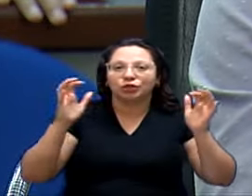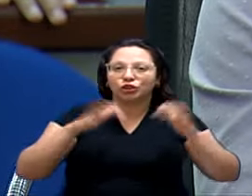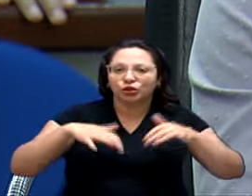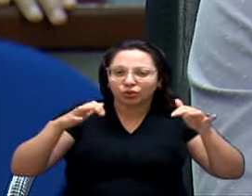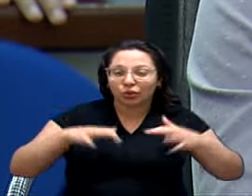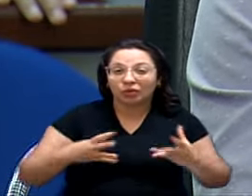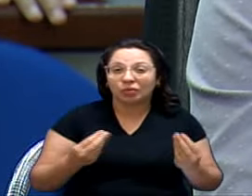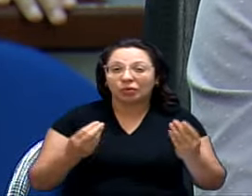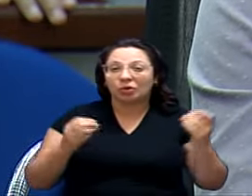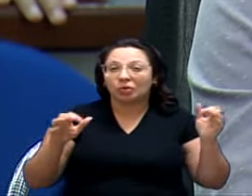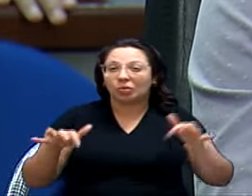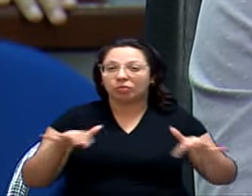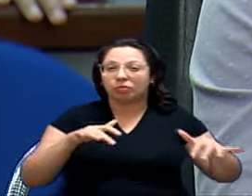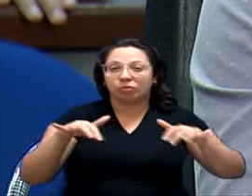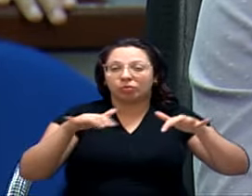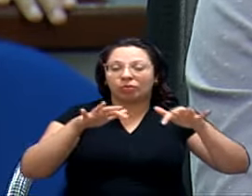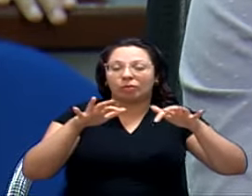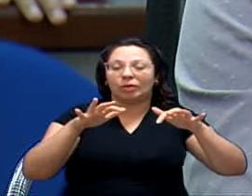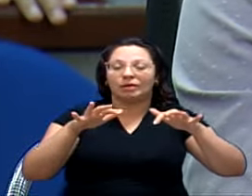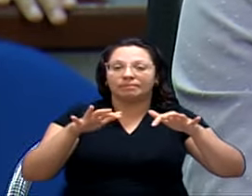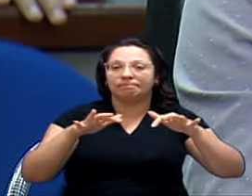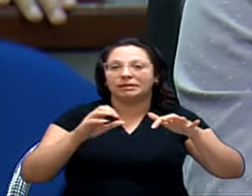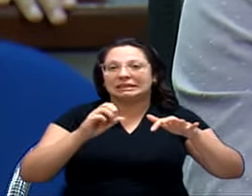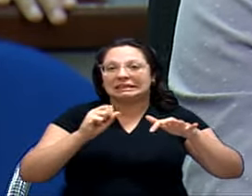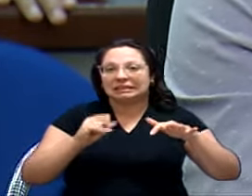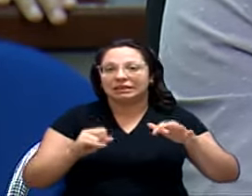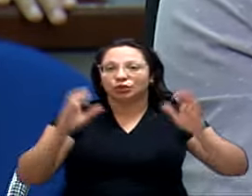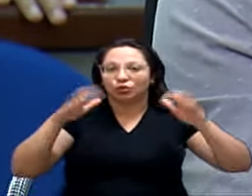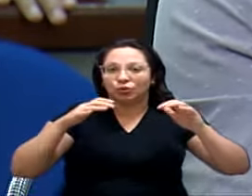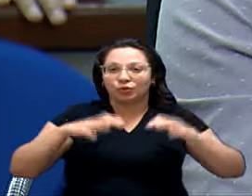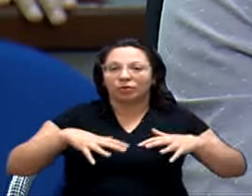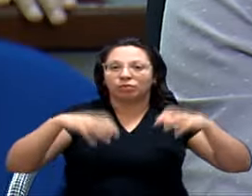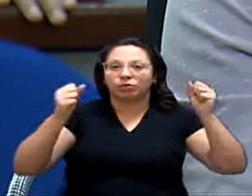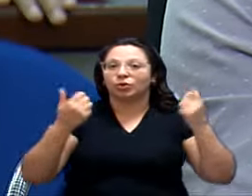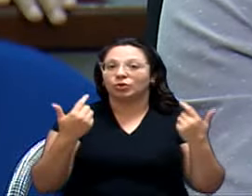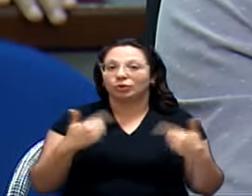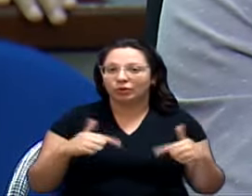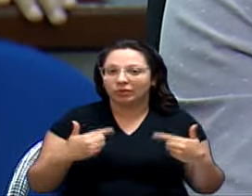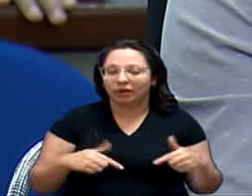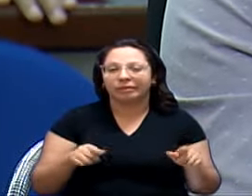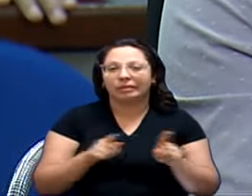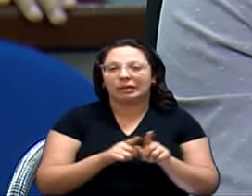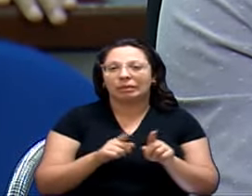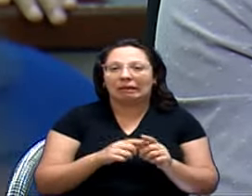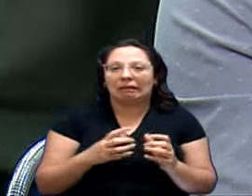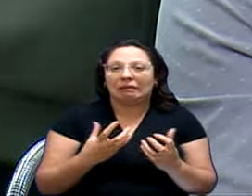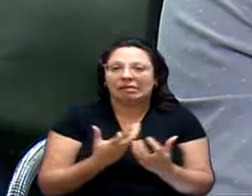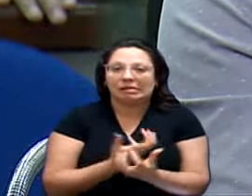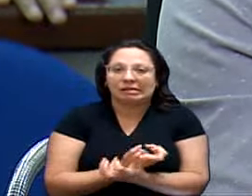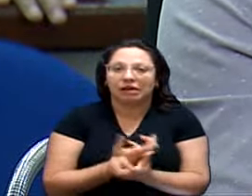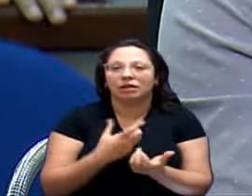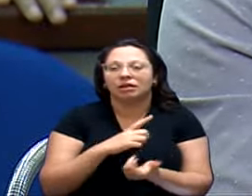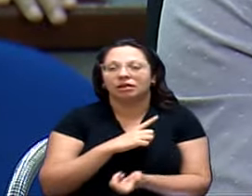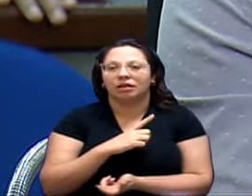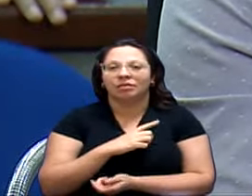tem estiagem falta água então queria lev Lógico o Tiago comentou que tá fazendo ainda análise mostrou os pontos né Tem um